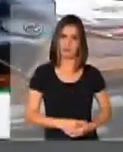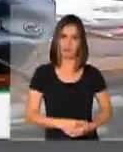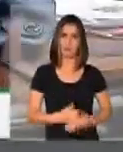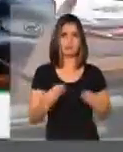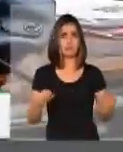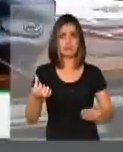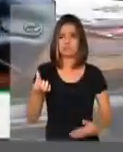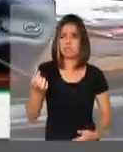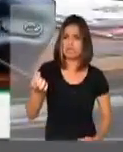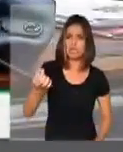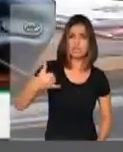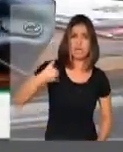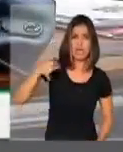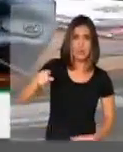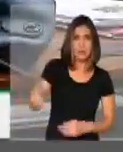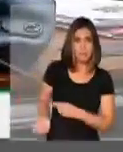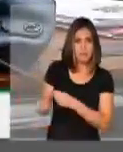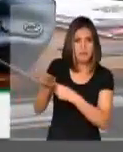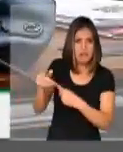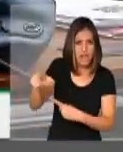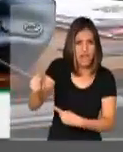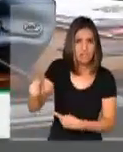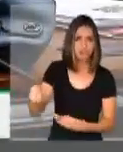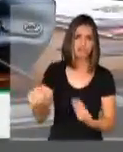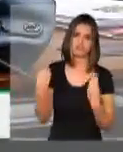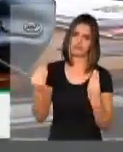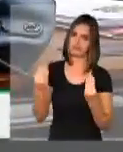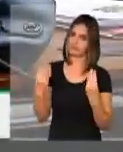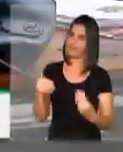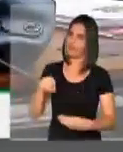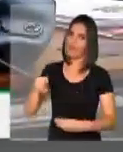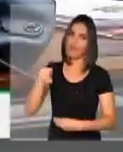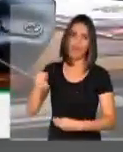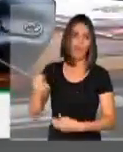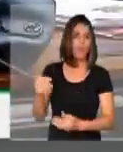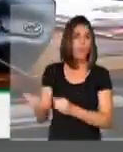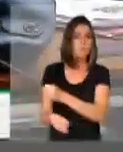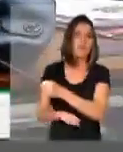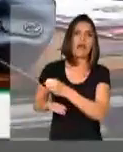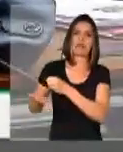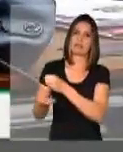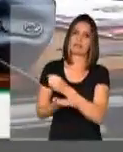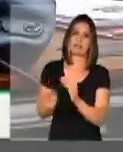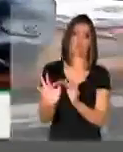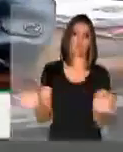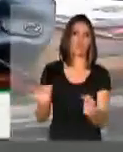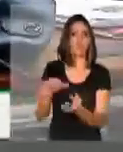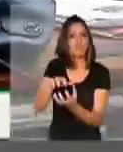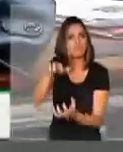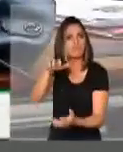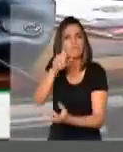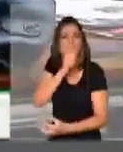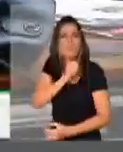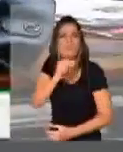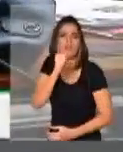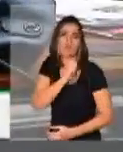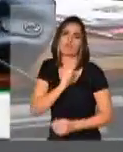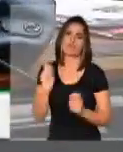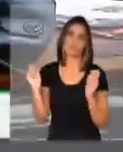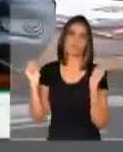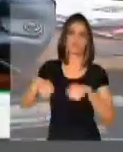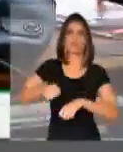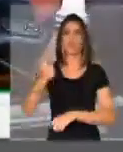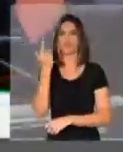Portanto, 60 anos não é nenhum privilégio, é condição para que eles tenham uma velhice, que tenha